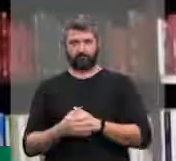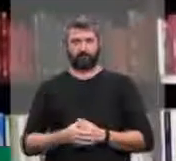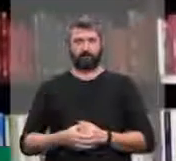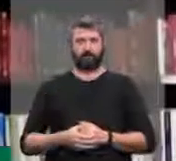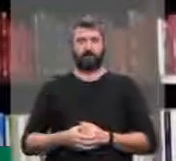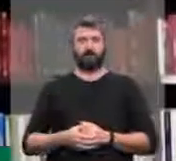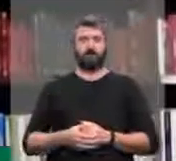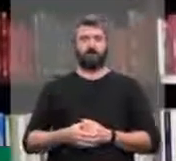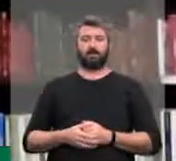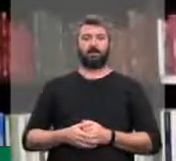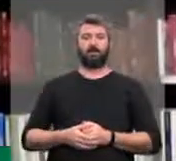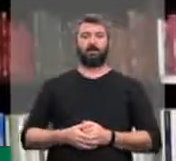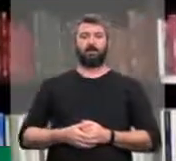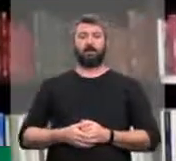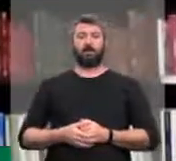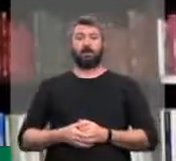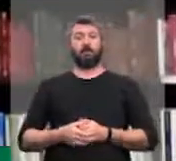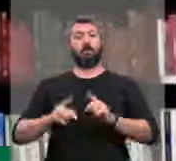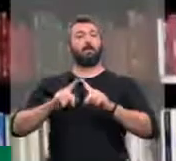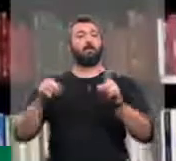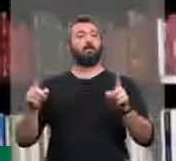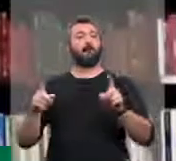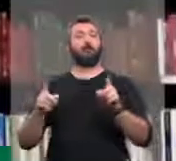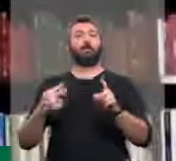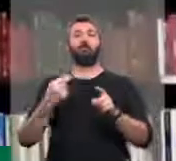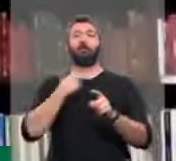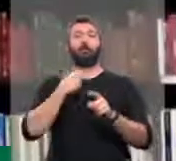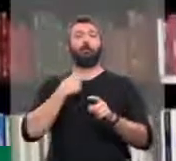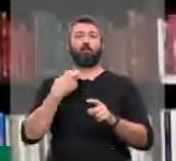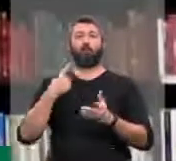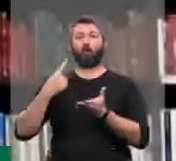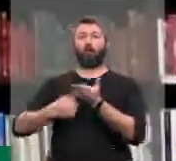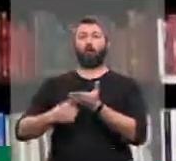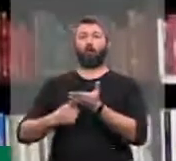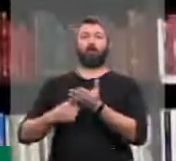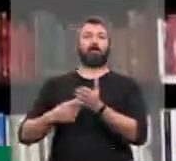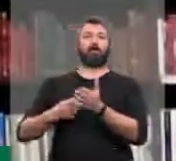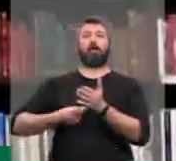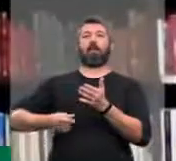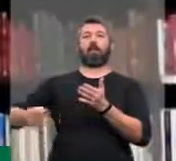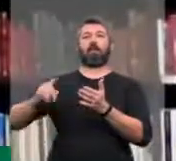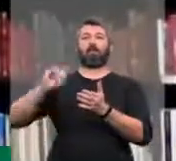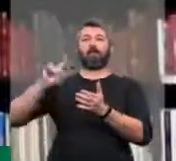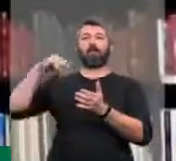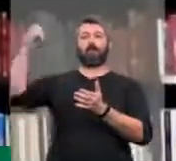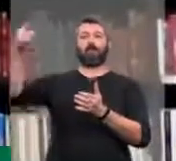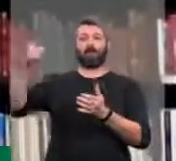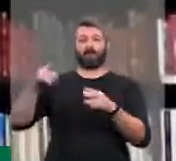coronavírus, Covid-19, desde que não sejam criados compromissos de natureza permanente.